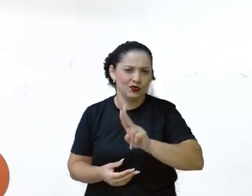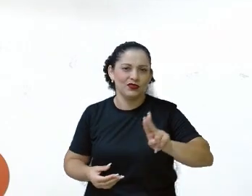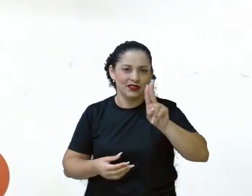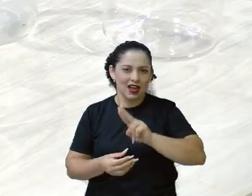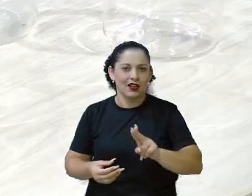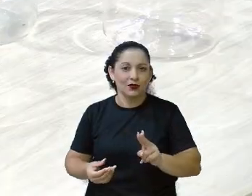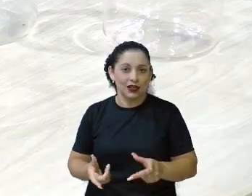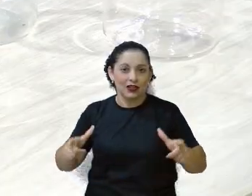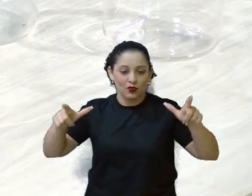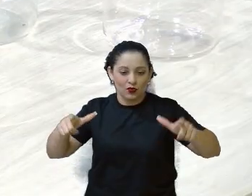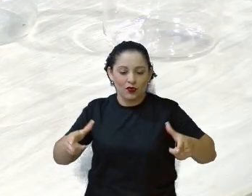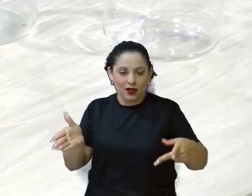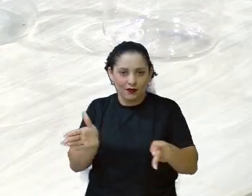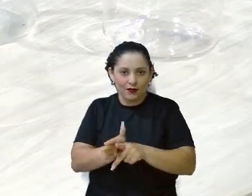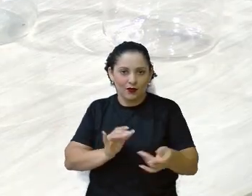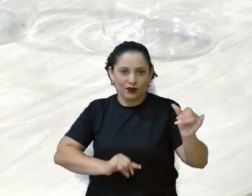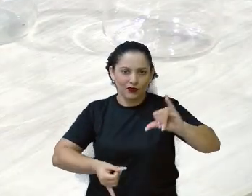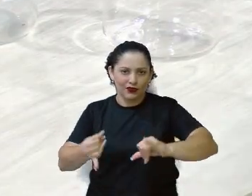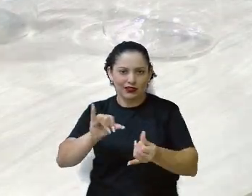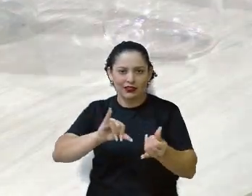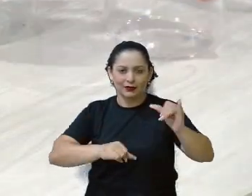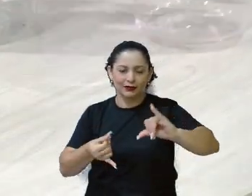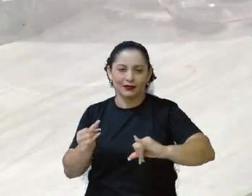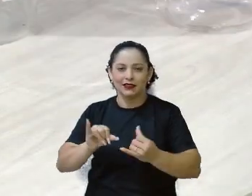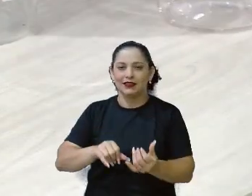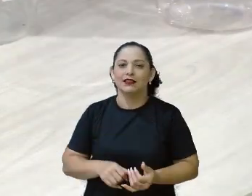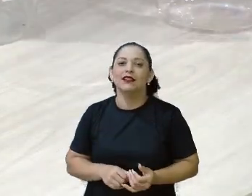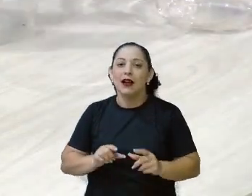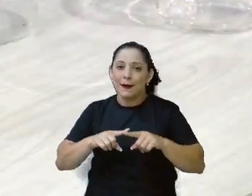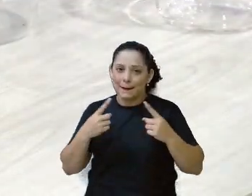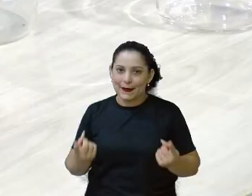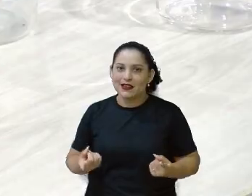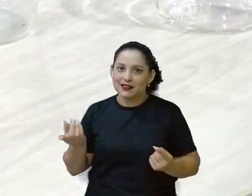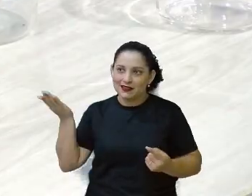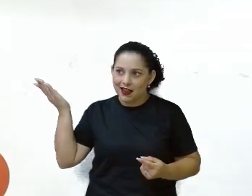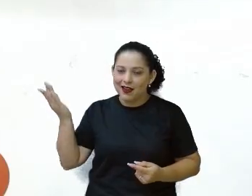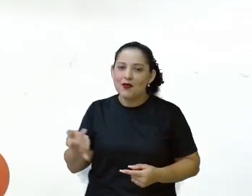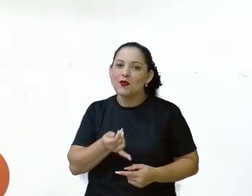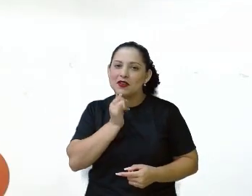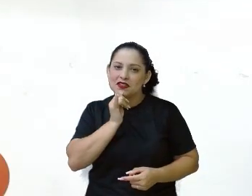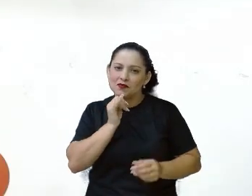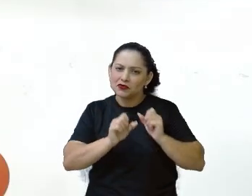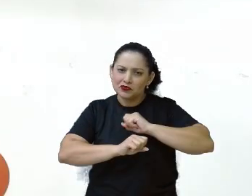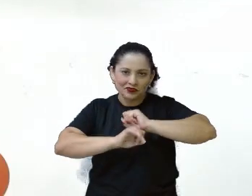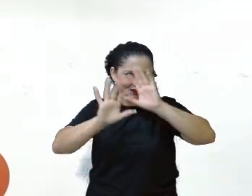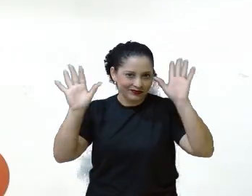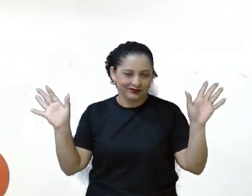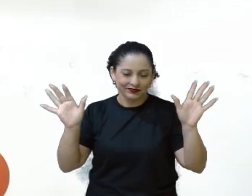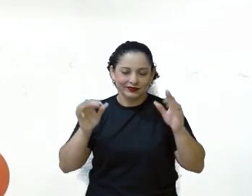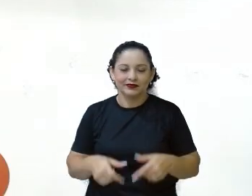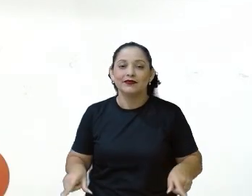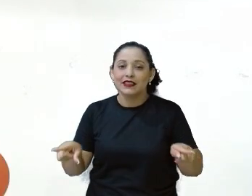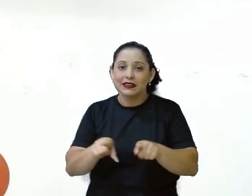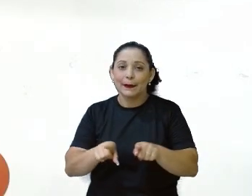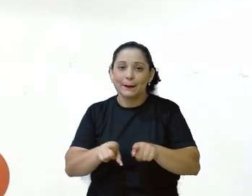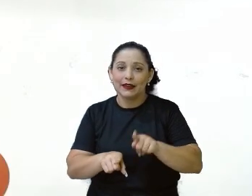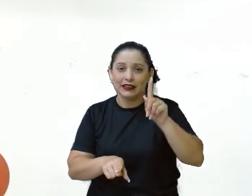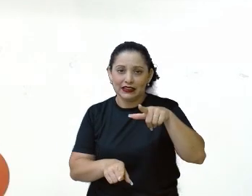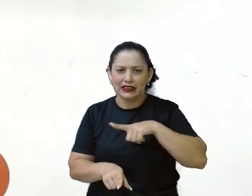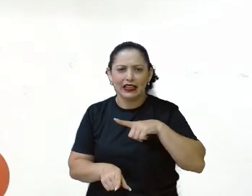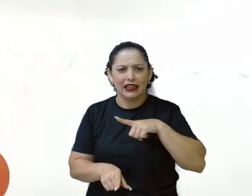eu trouxe porque é um ótimo exemplo. Eu também tenho as jarras